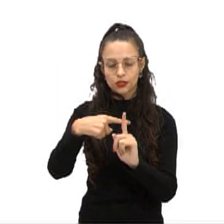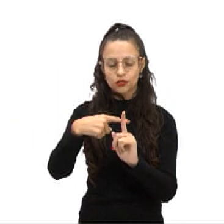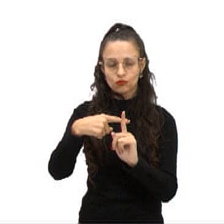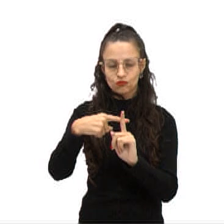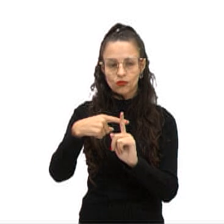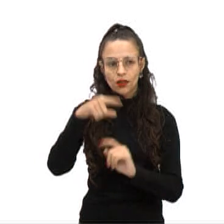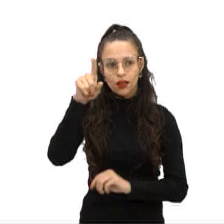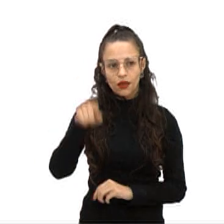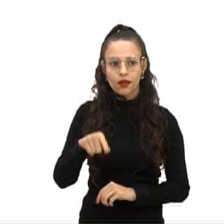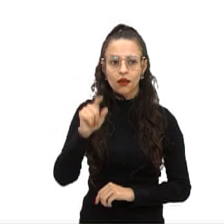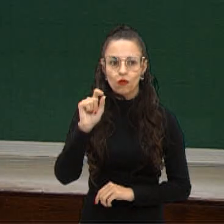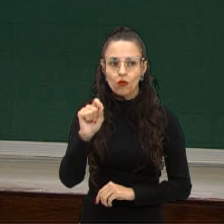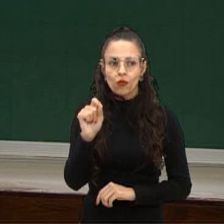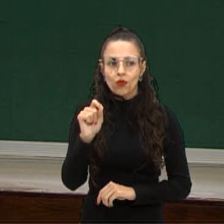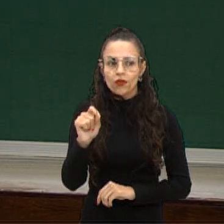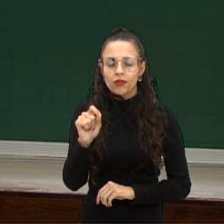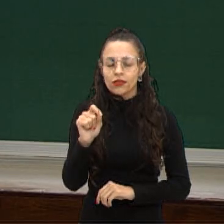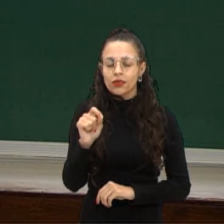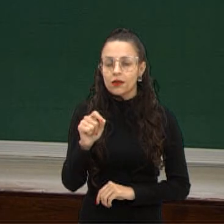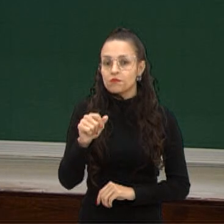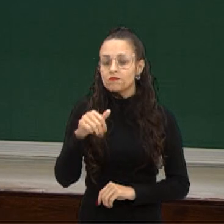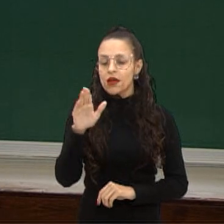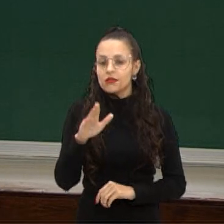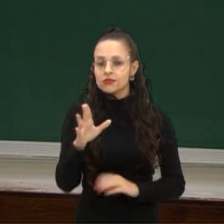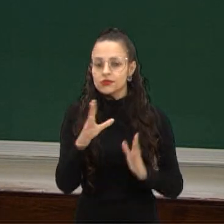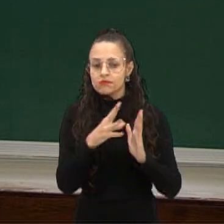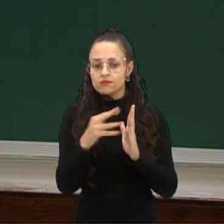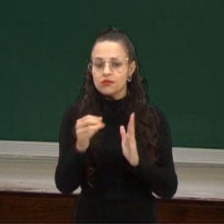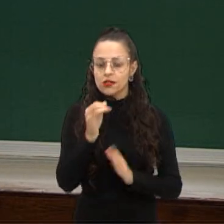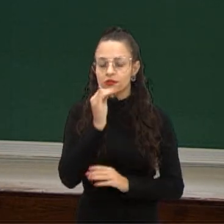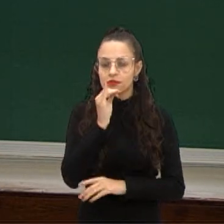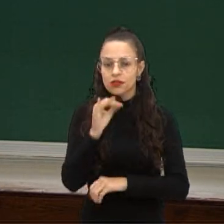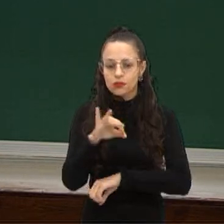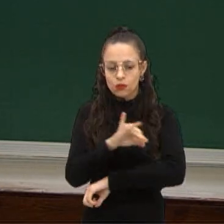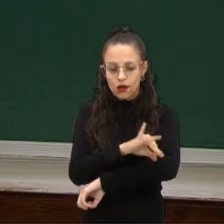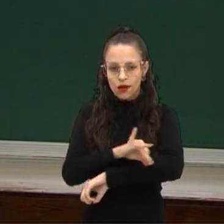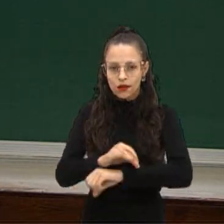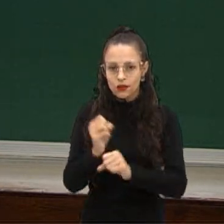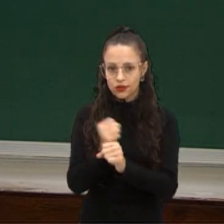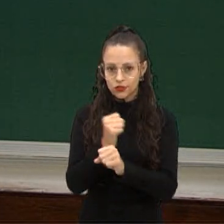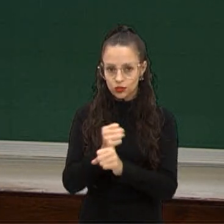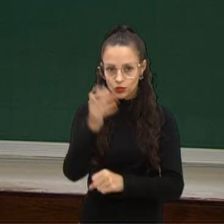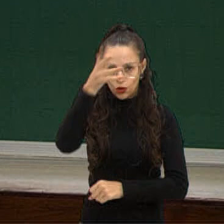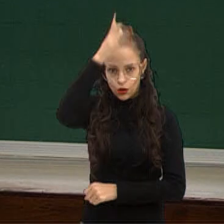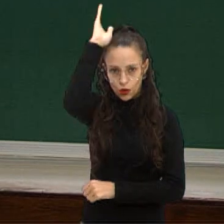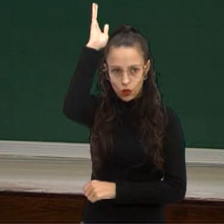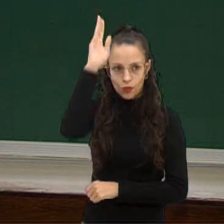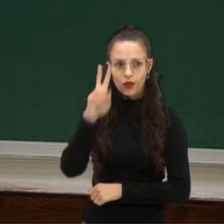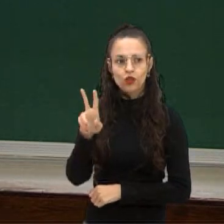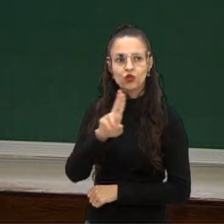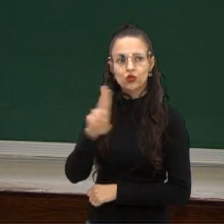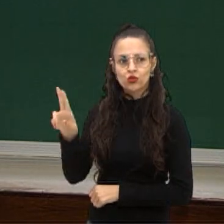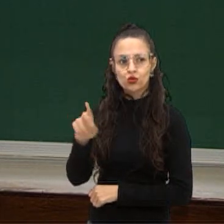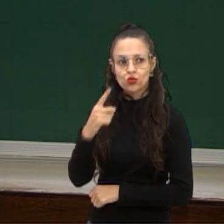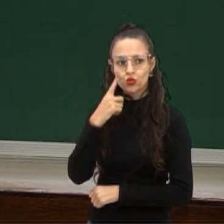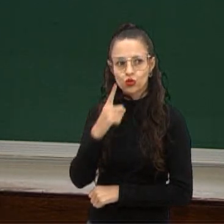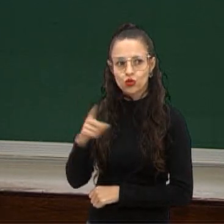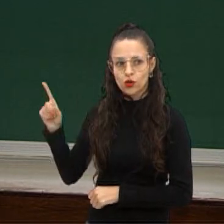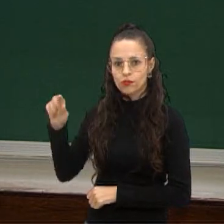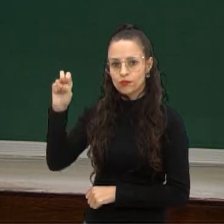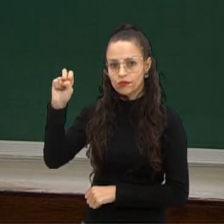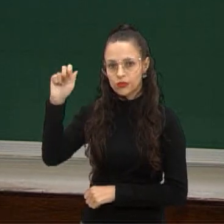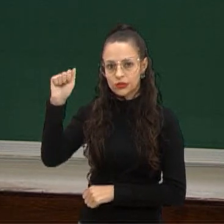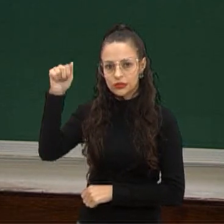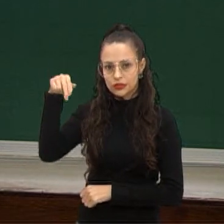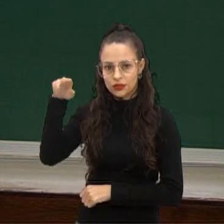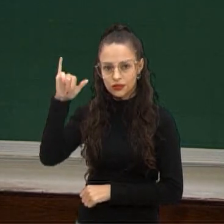né, que é um dos maiores exemplos da arquitetura românica, tá? Que é a igreja de Saint-Sernin, na França, em Toulouse,